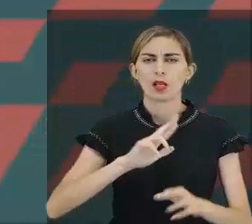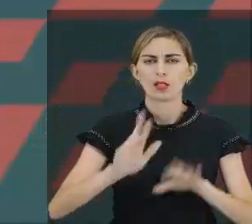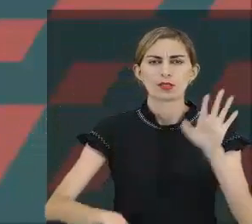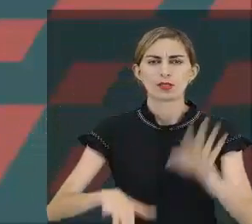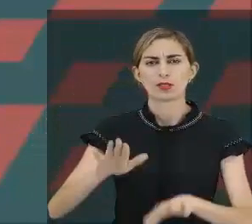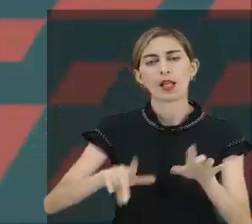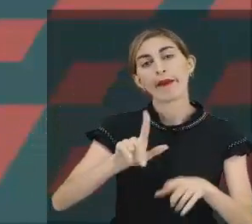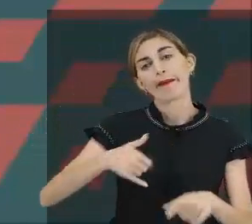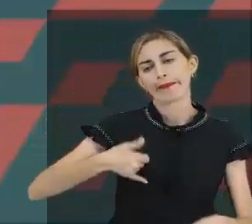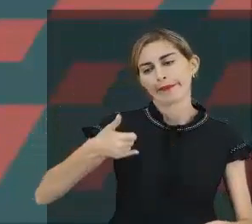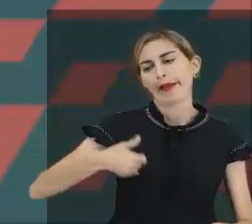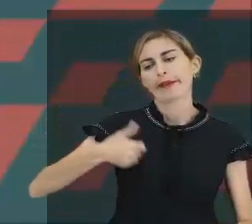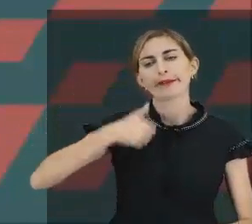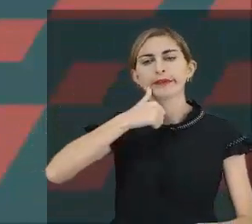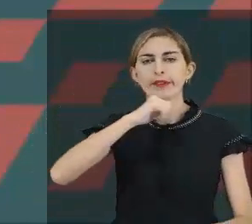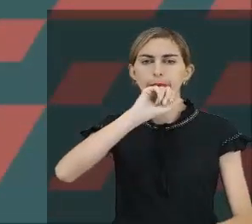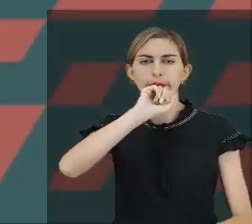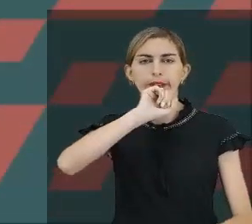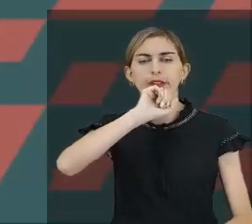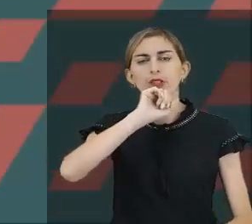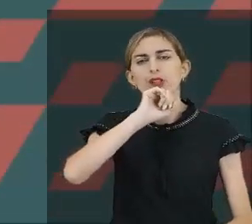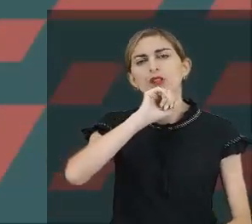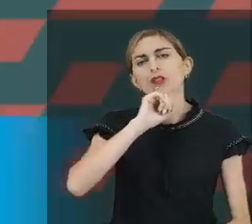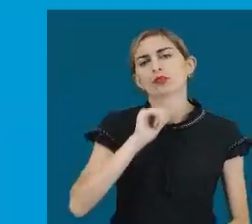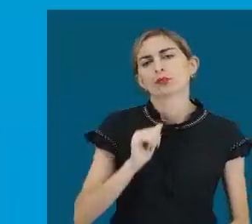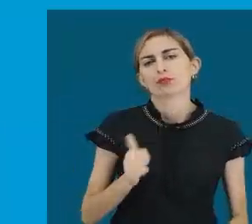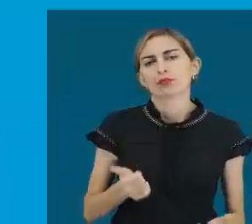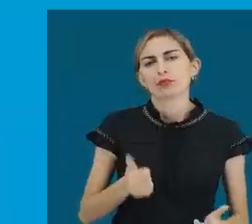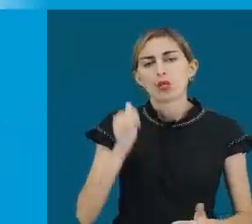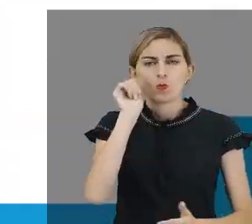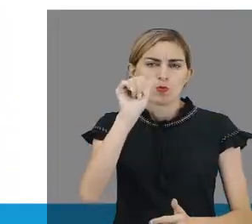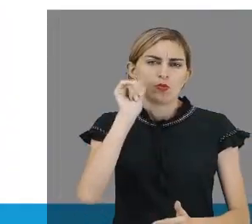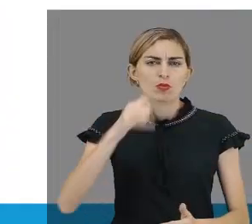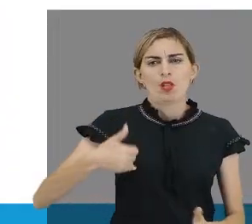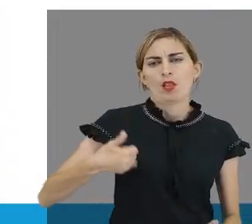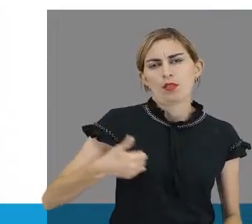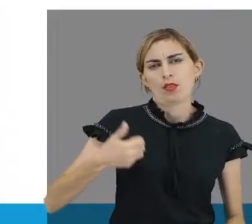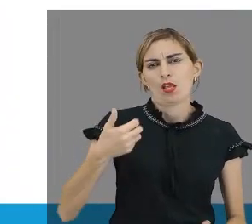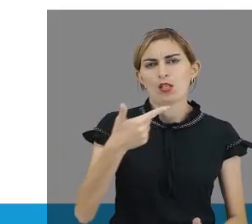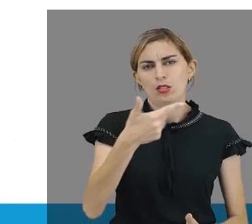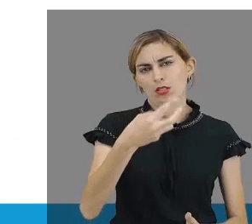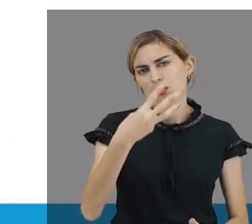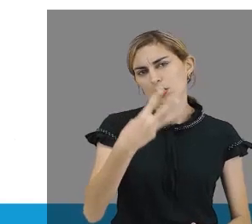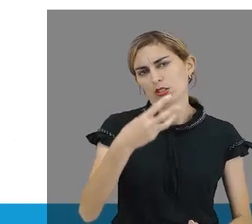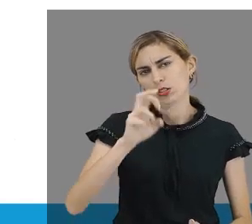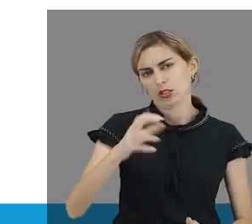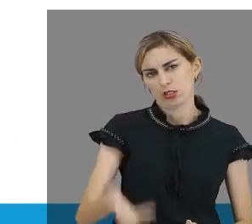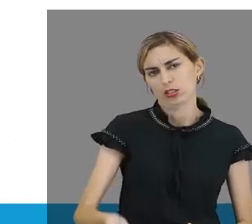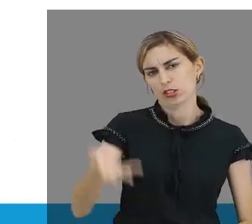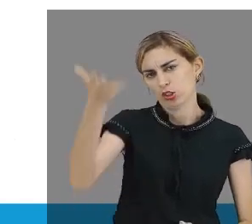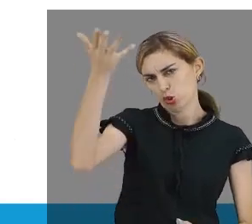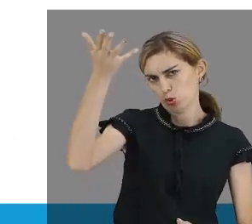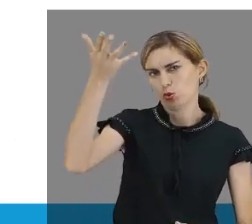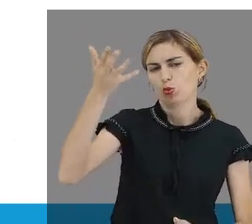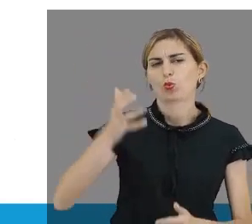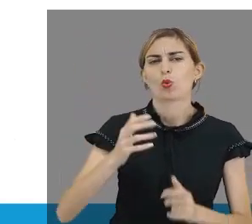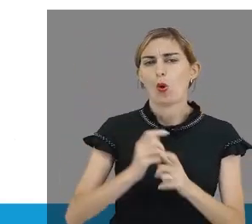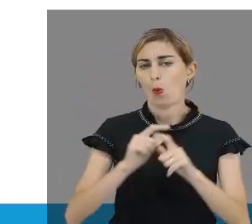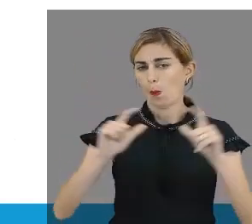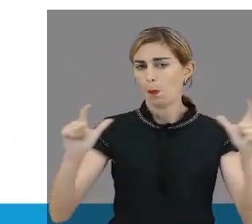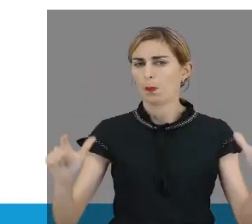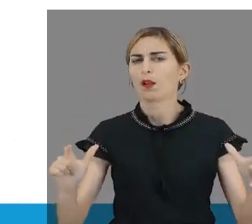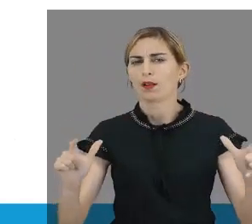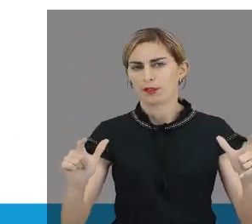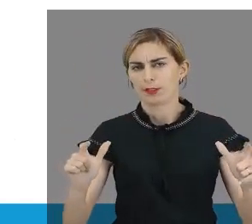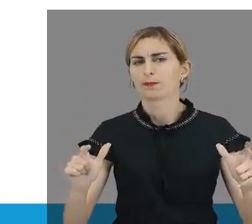causas possíveis é a idade materna. Uma mulher com idade maior que 35